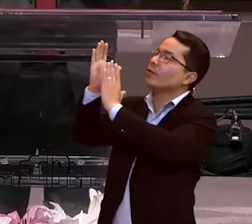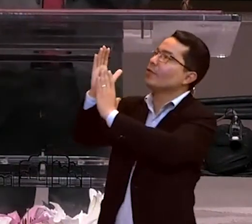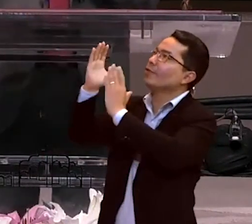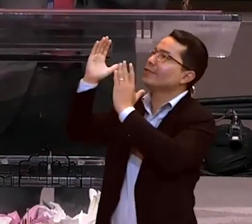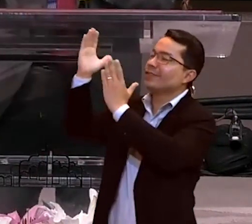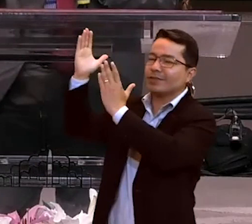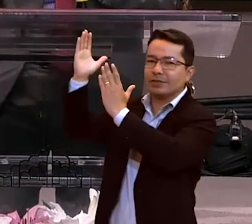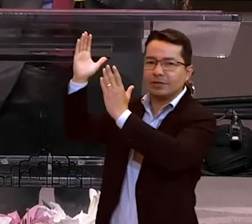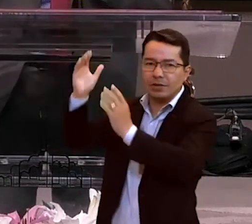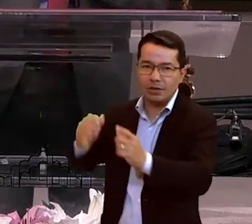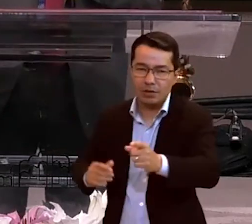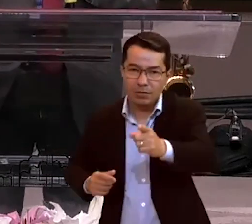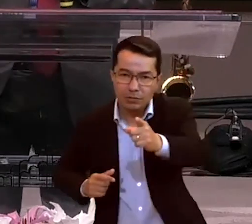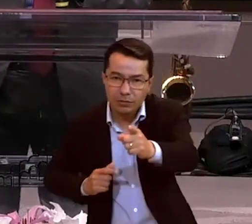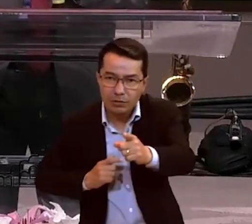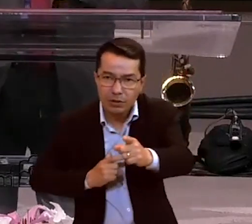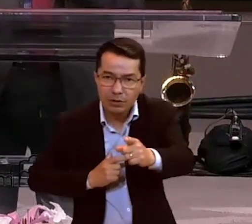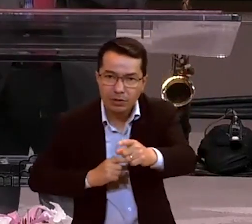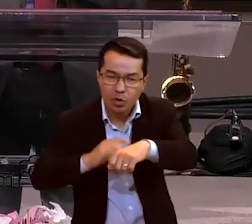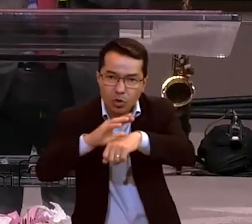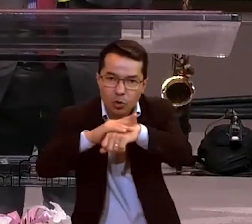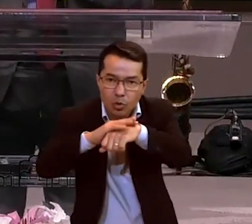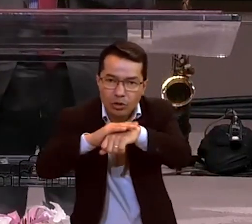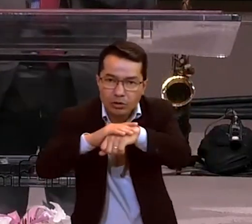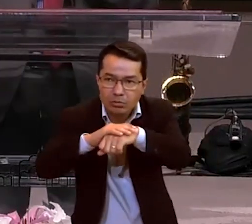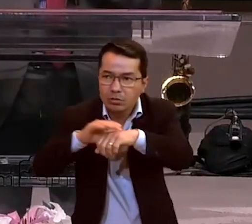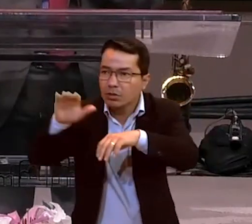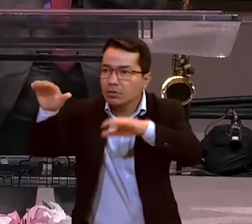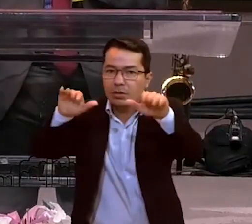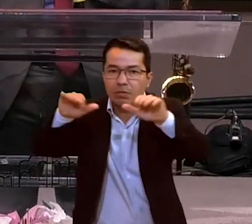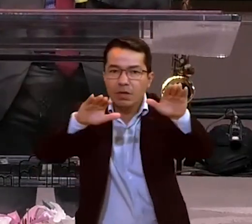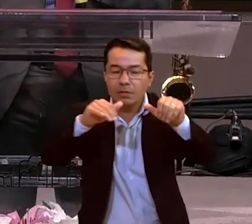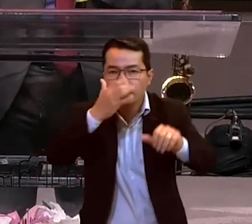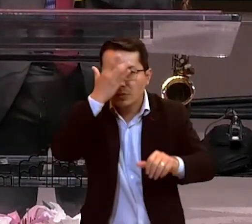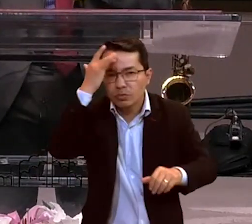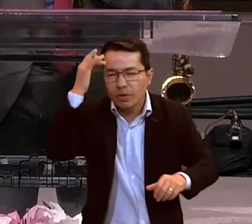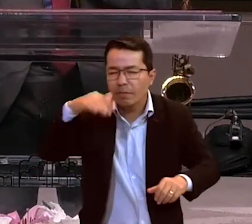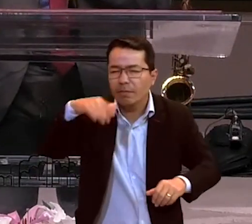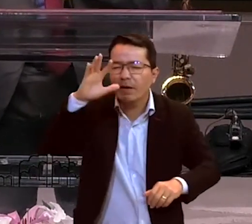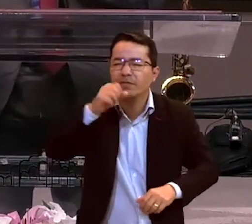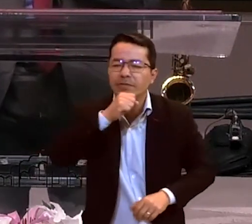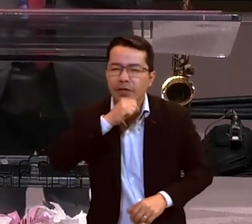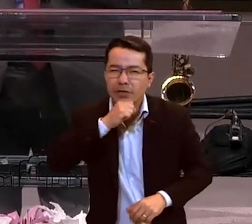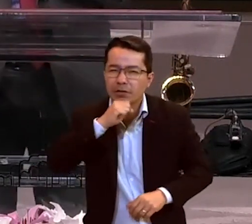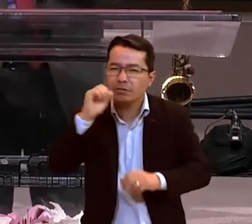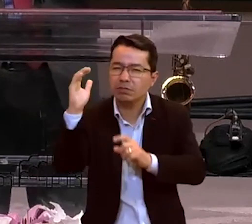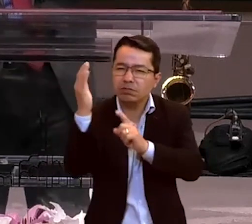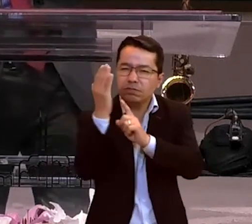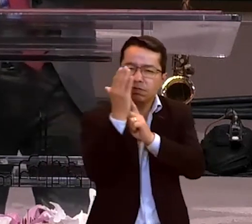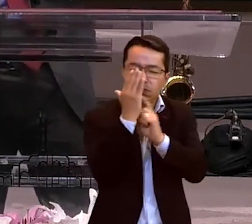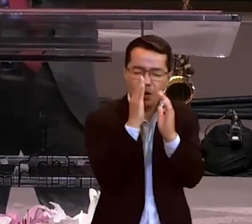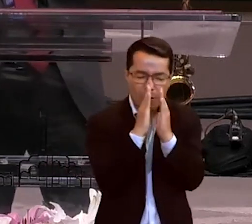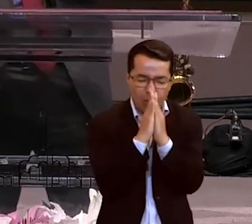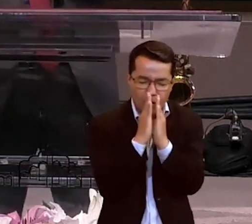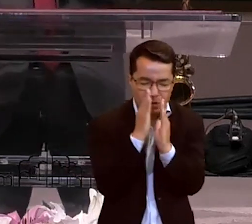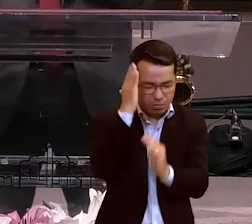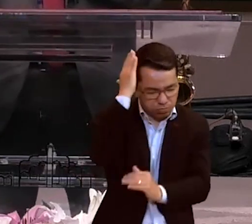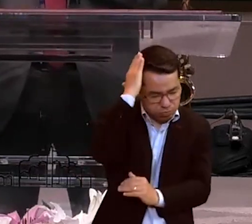os presbíteros da igreja para que venham e orem sobre ele e o unjam com óleo, em nome do Senhor. Essa oração de fé